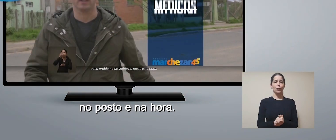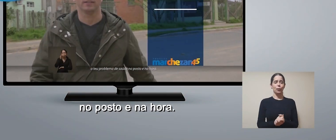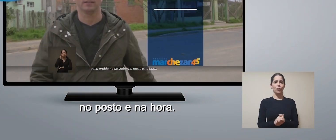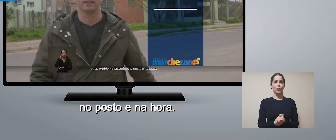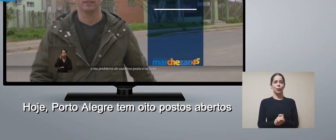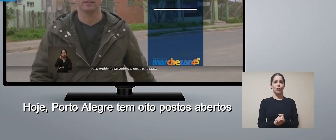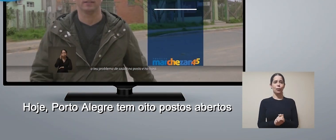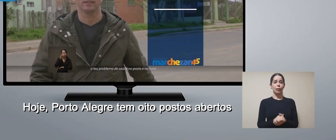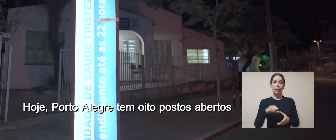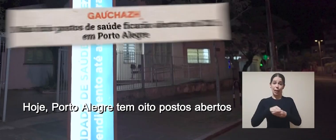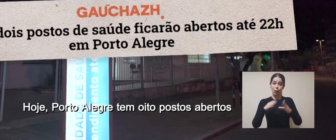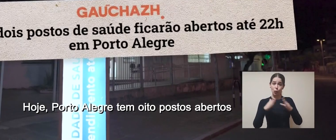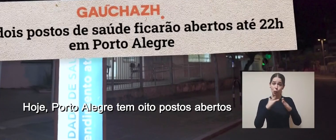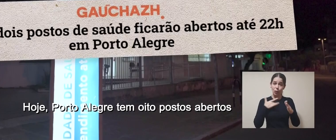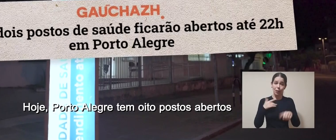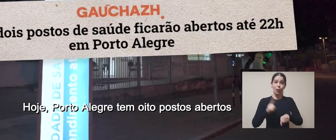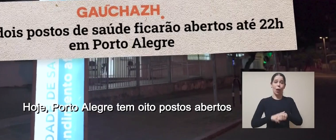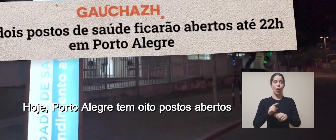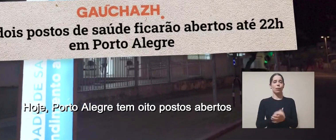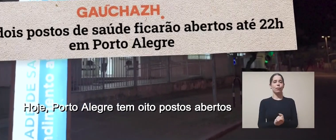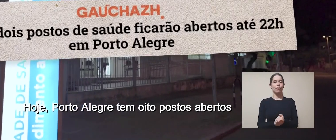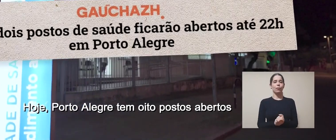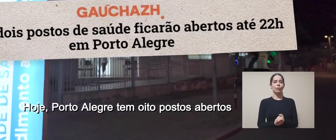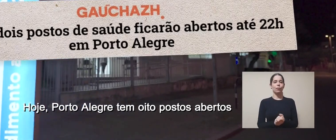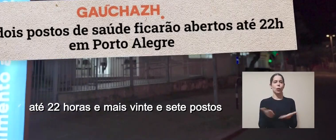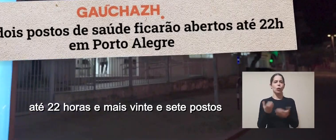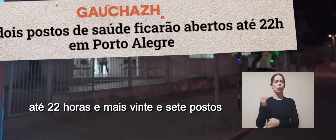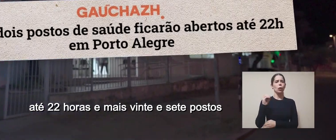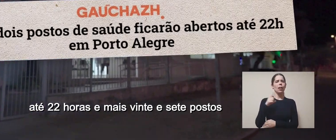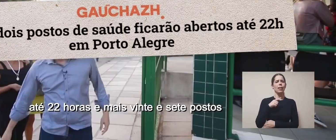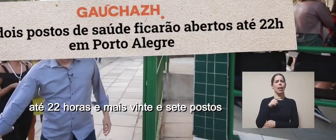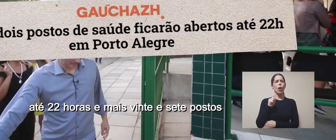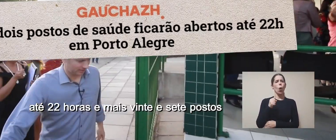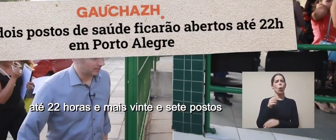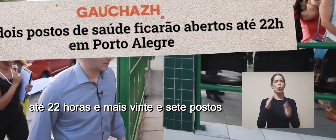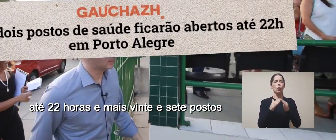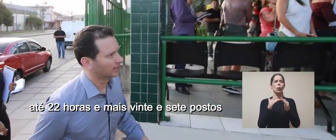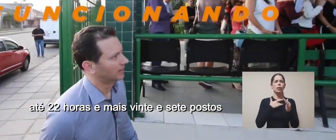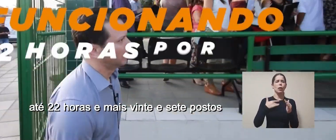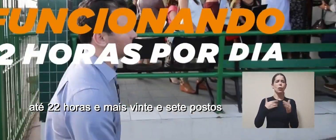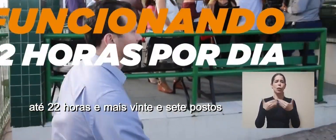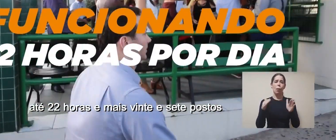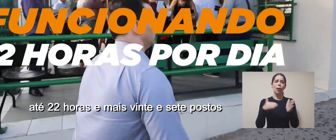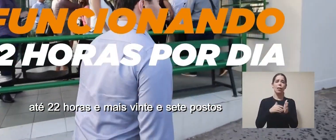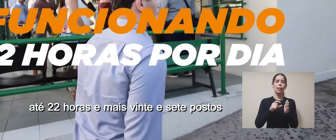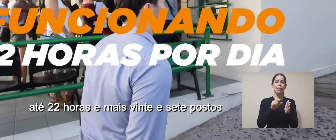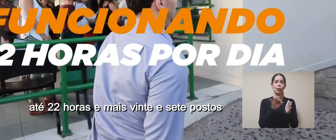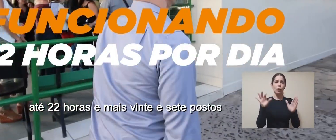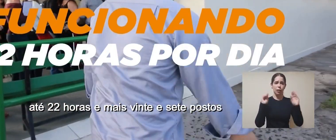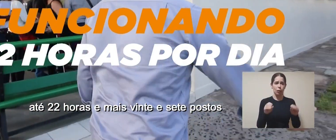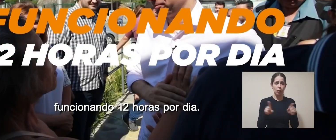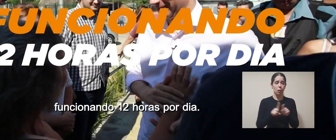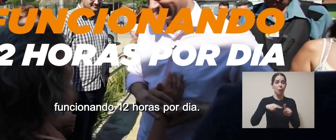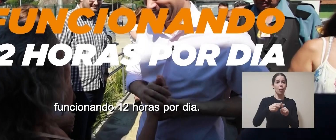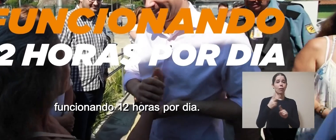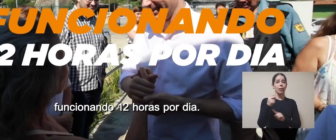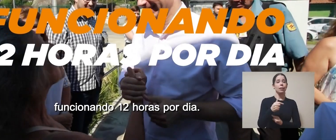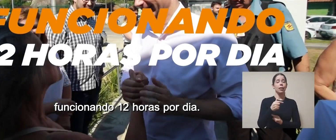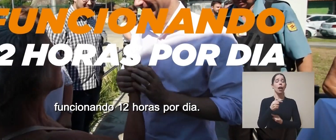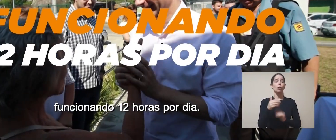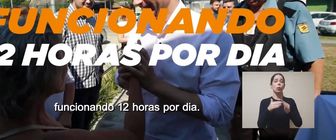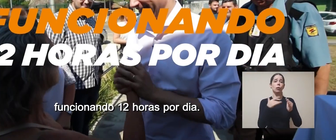e na hora. Hoje, Porto Alegre tem oito postos abertos até 22 horas e mais 27 postos